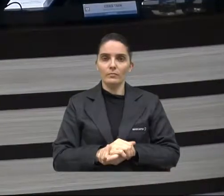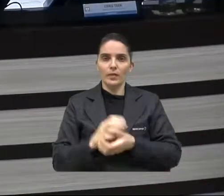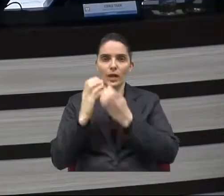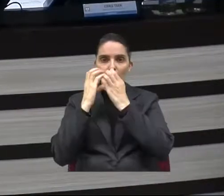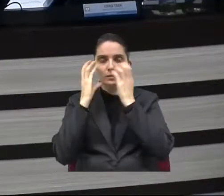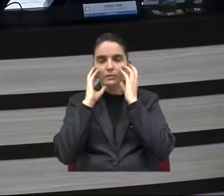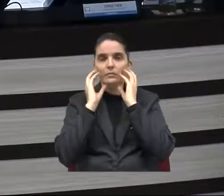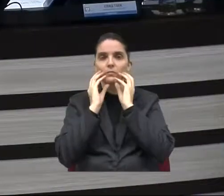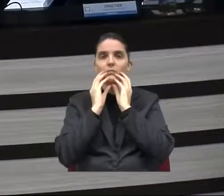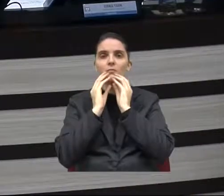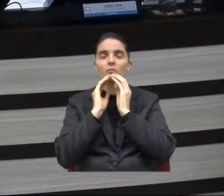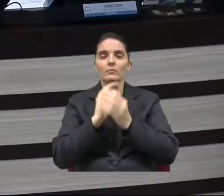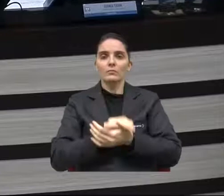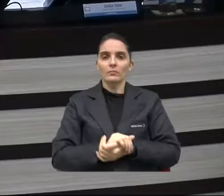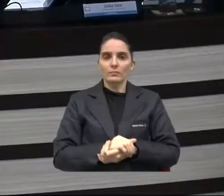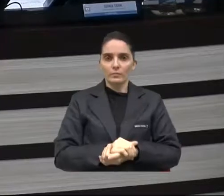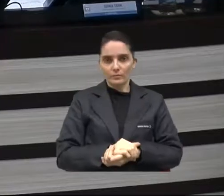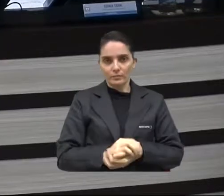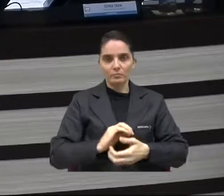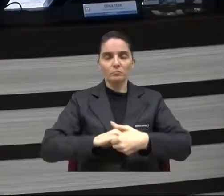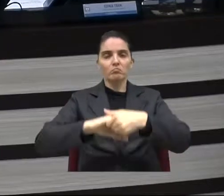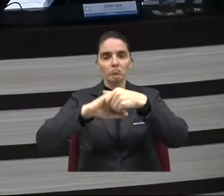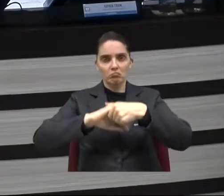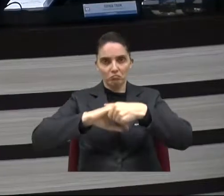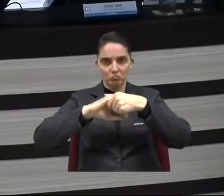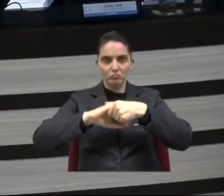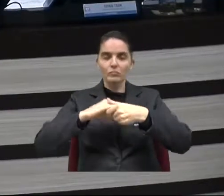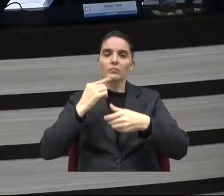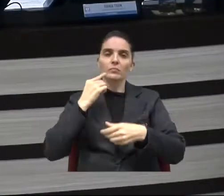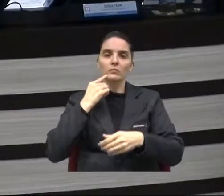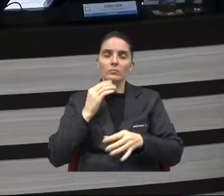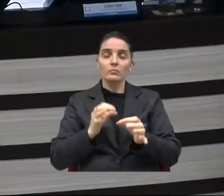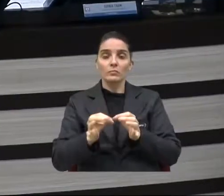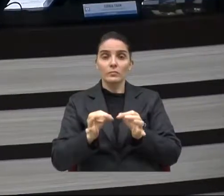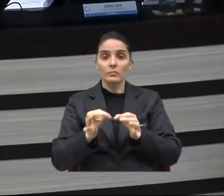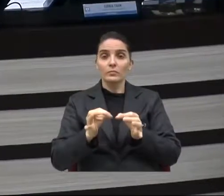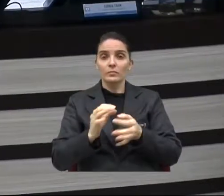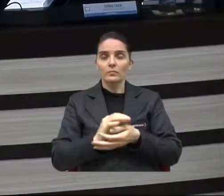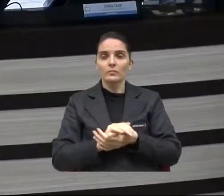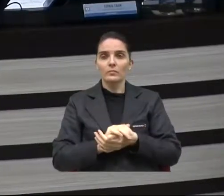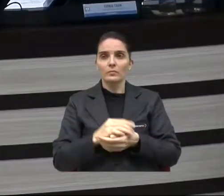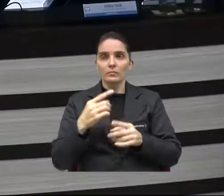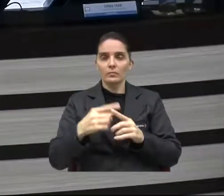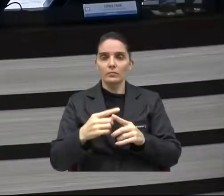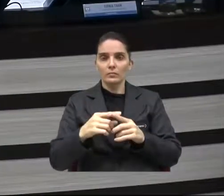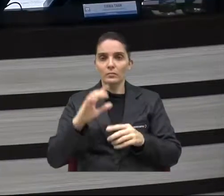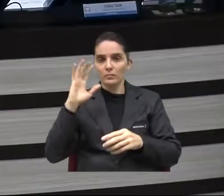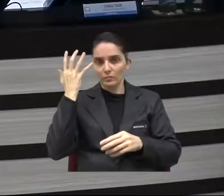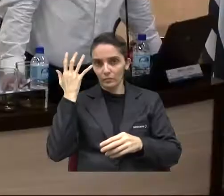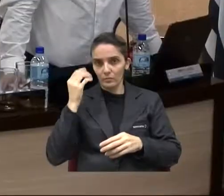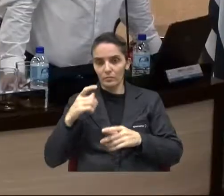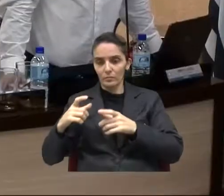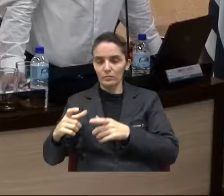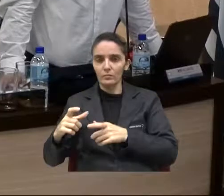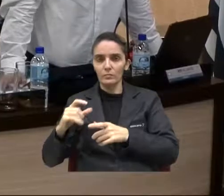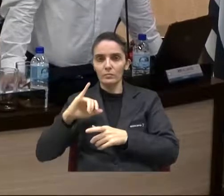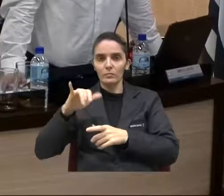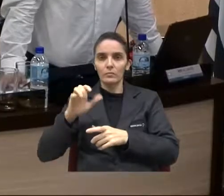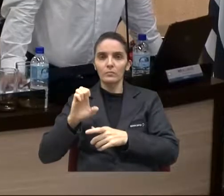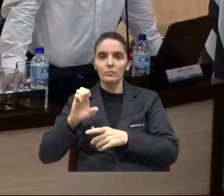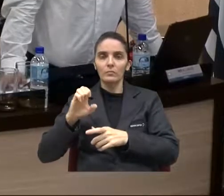Lanche. Queria dar os parabéns para o Cleito por esse projeto, que ocorreu no Jardim